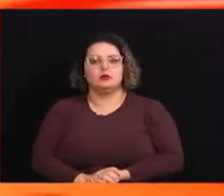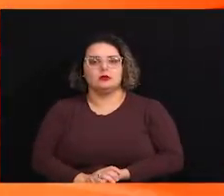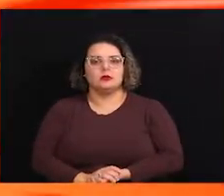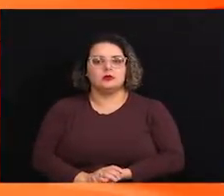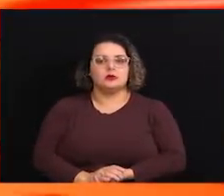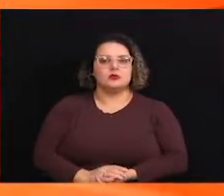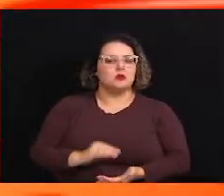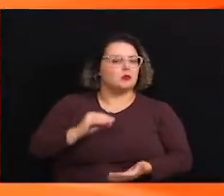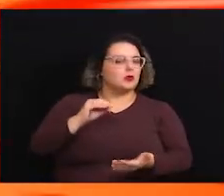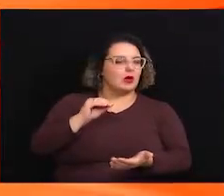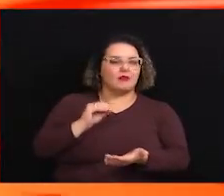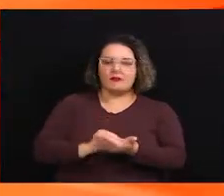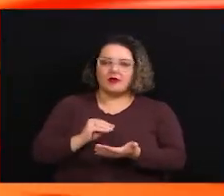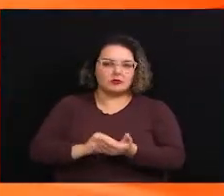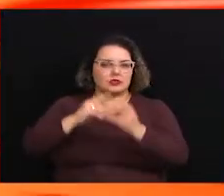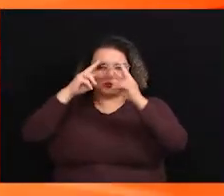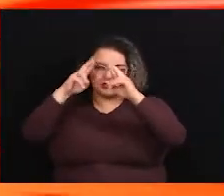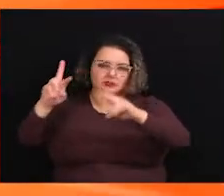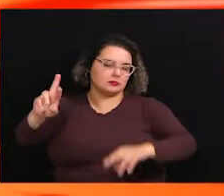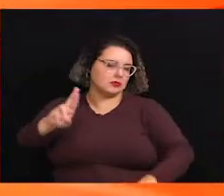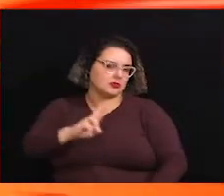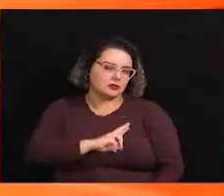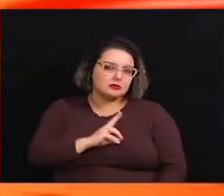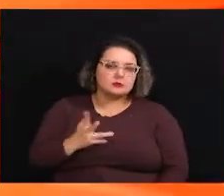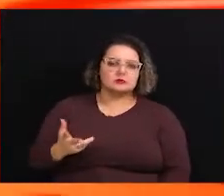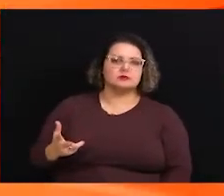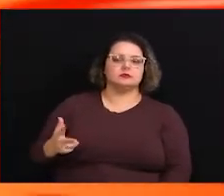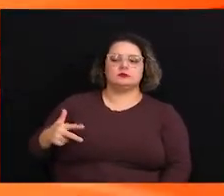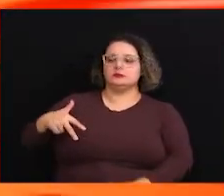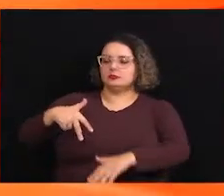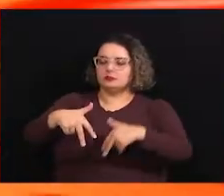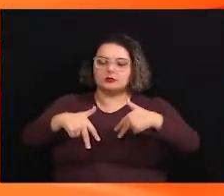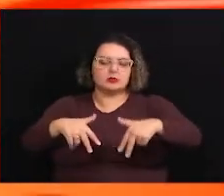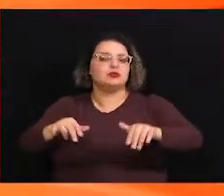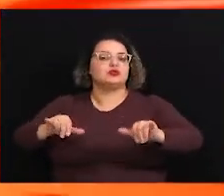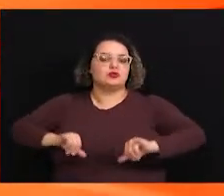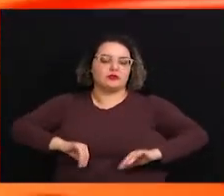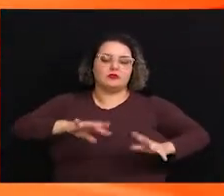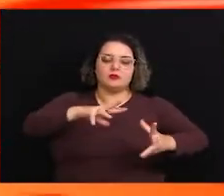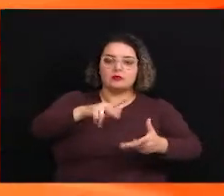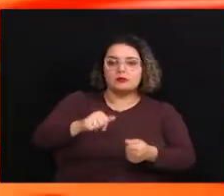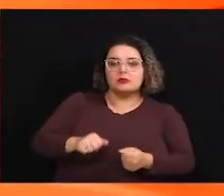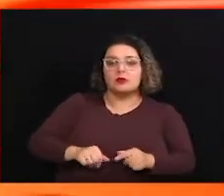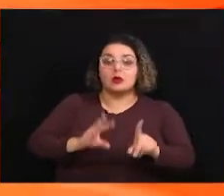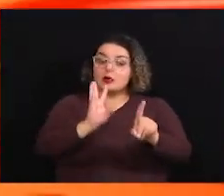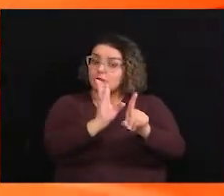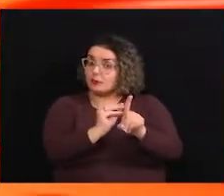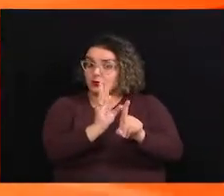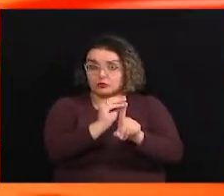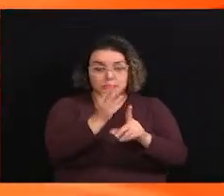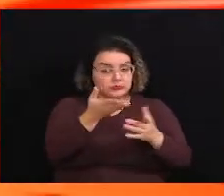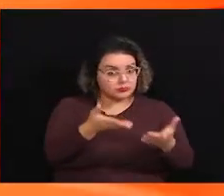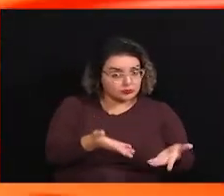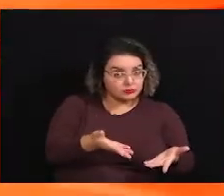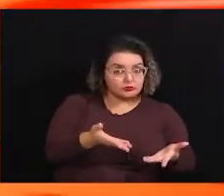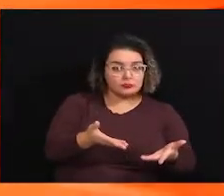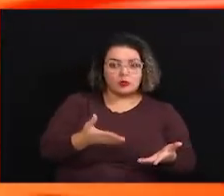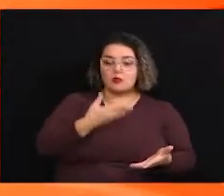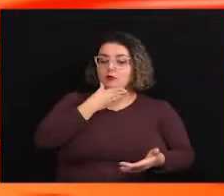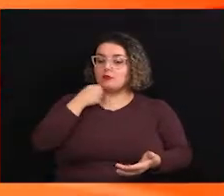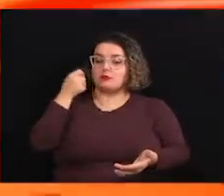intolerância religiosa, né, que algumas personagens sofreram no nosso mundo, abuso sexual,